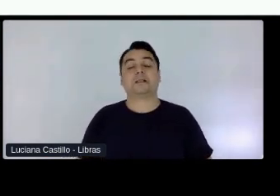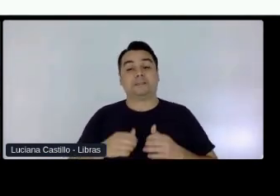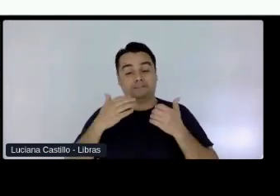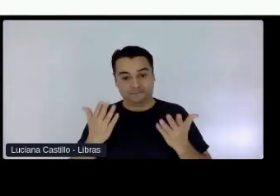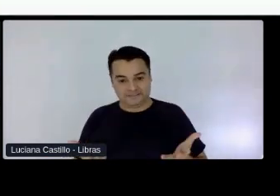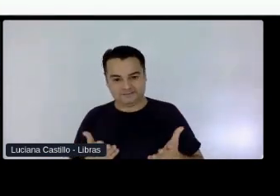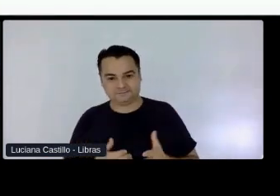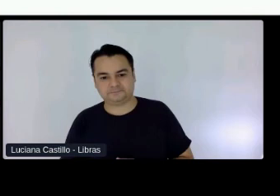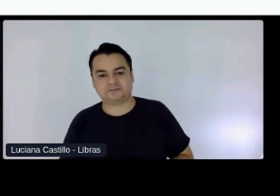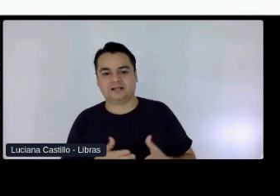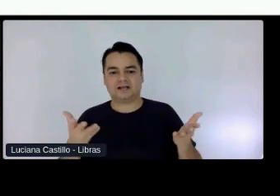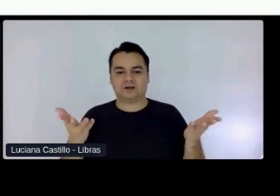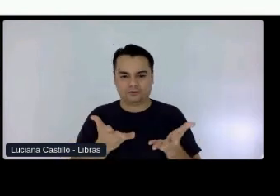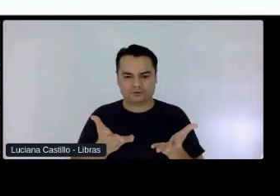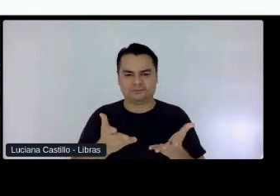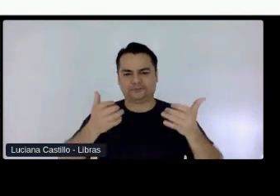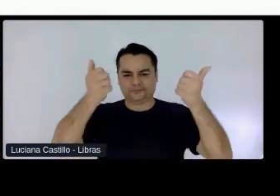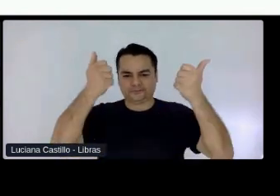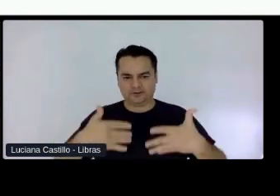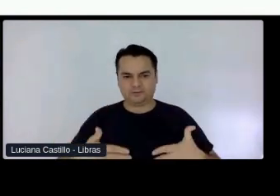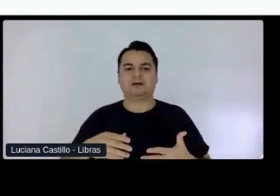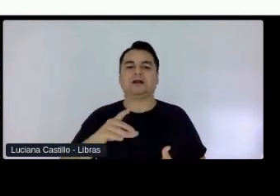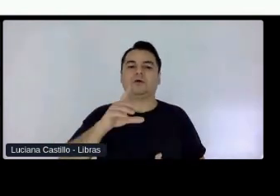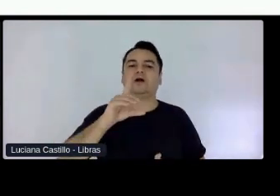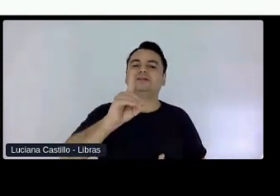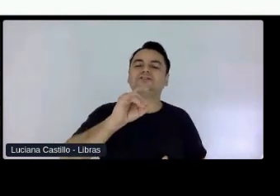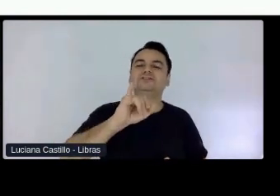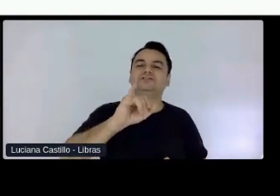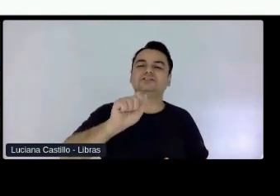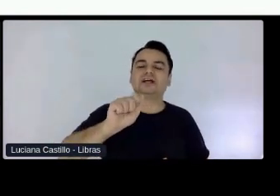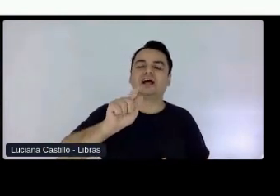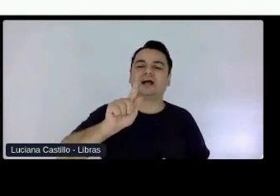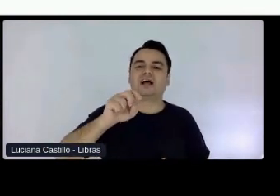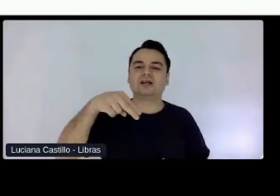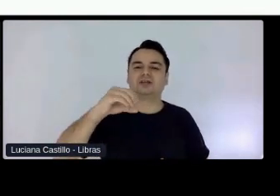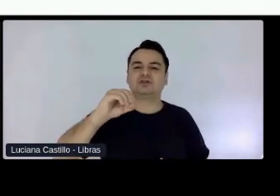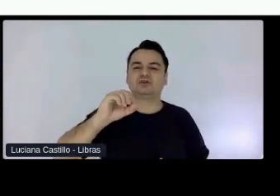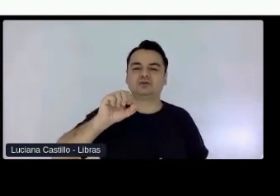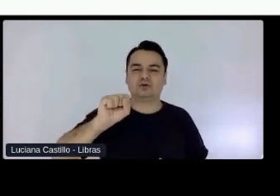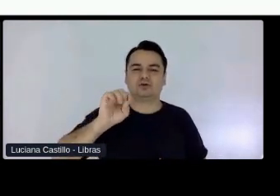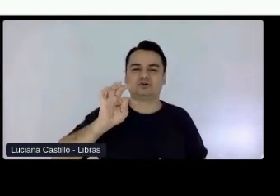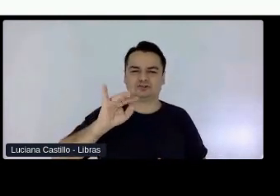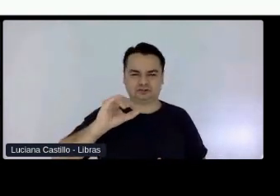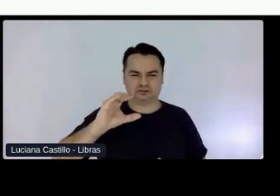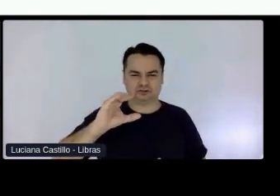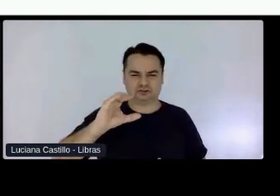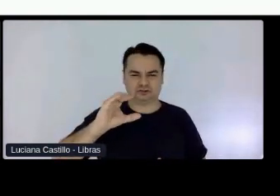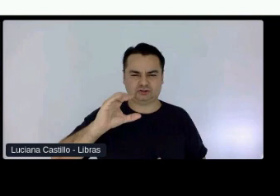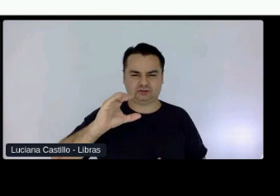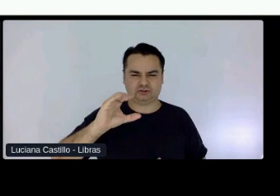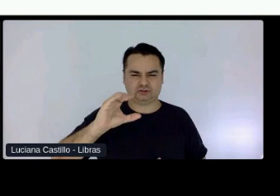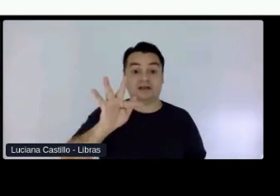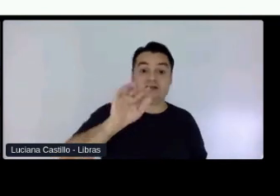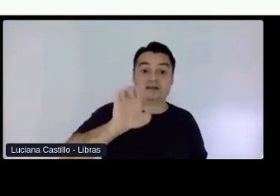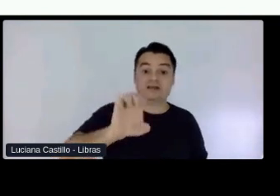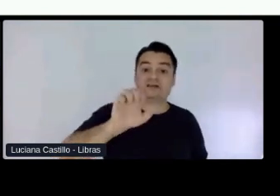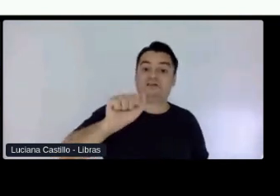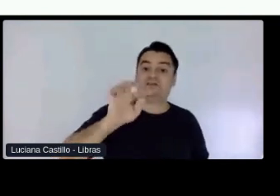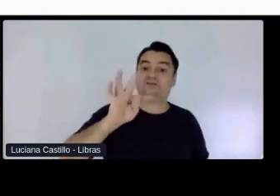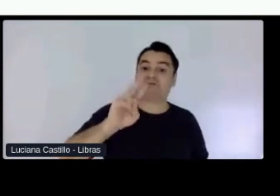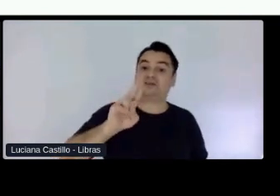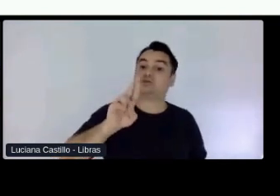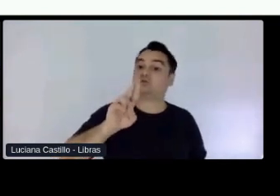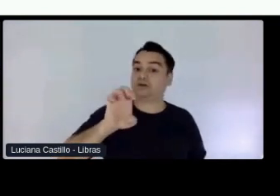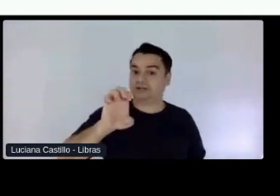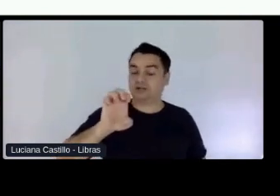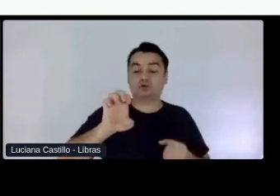Bem, agora vou falar um pouco do diagnóstico, que é uma feature nova, né, que a gente está implementando aqui no nosso projeto,